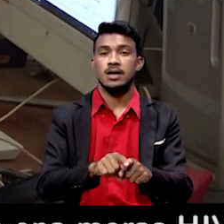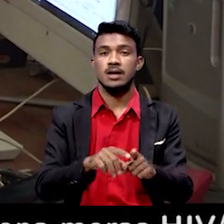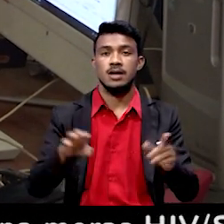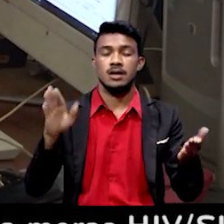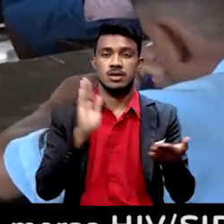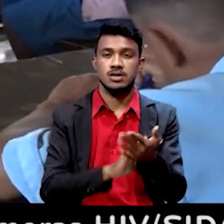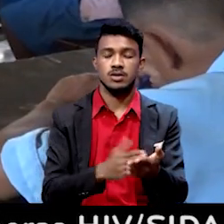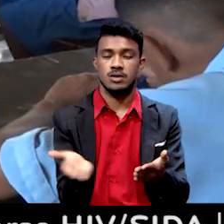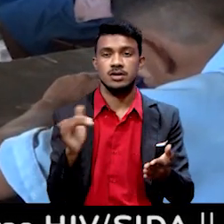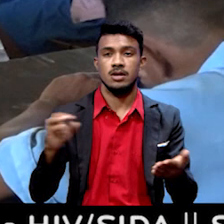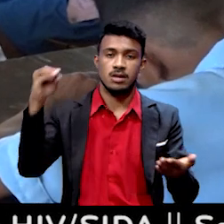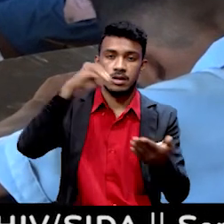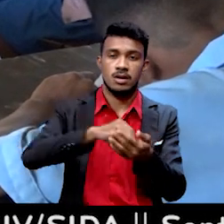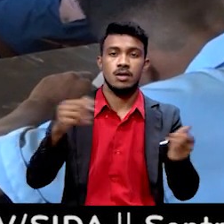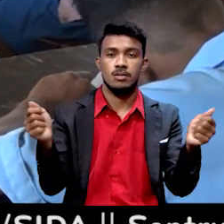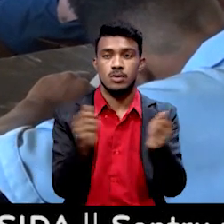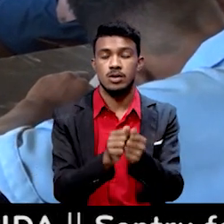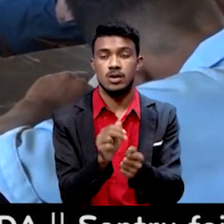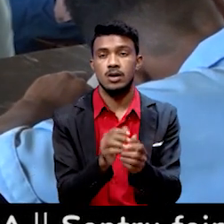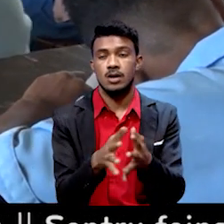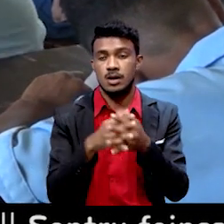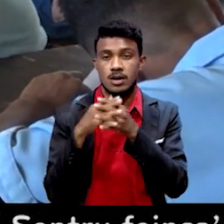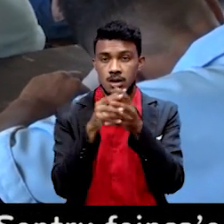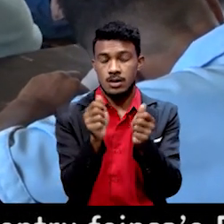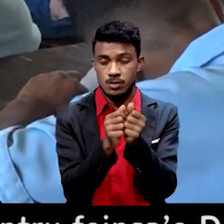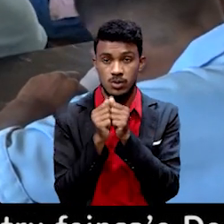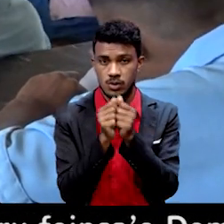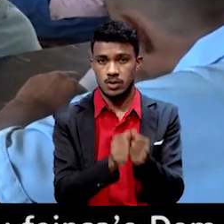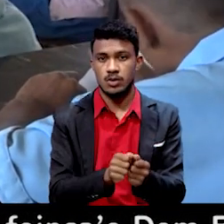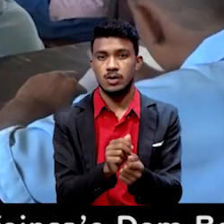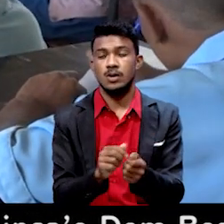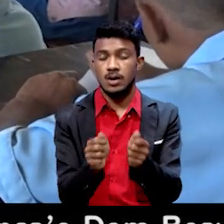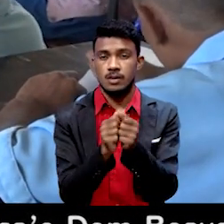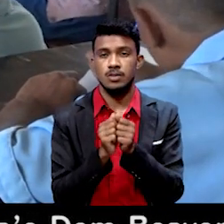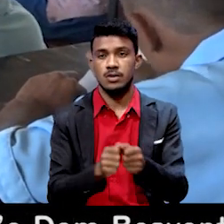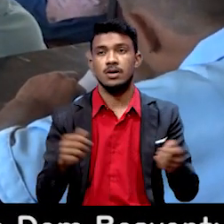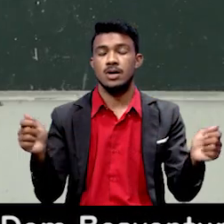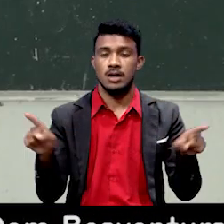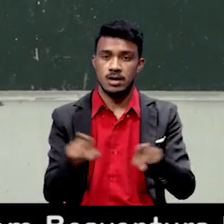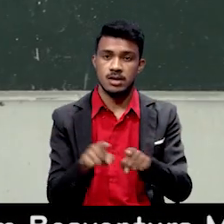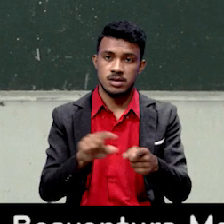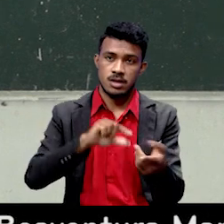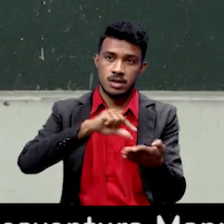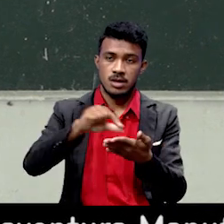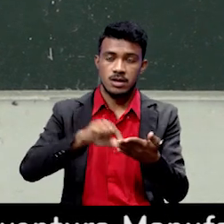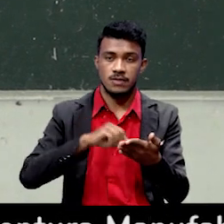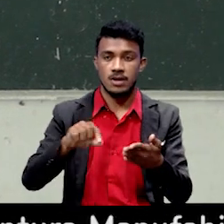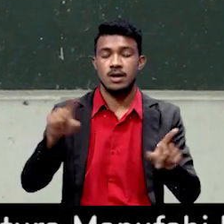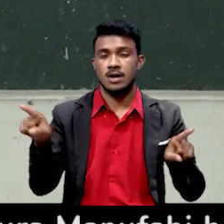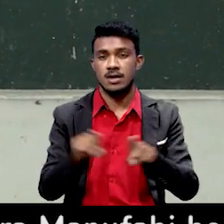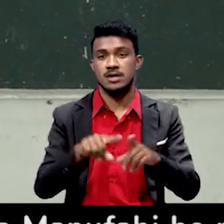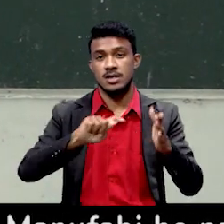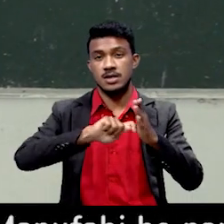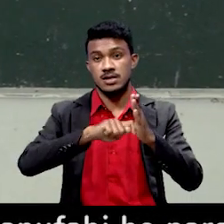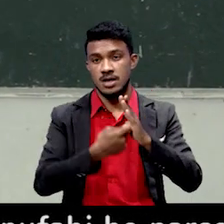tau hamutuk hode elabora unidade ida no husi unidade mak sai syllabus hanesang chave ida ba professor